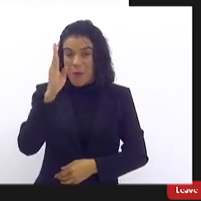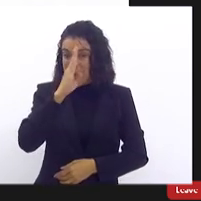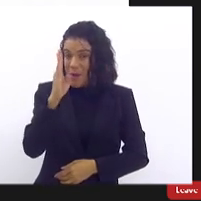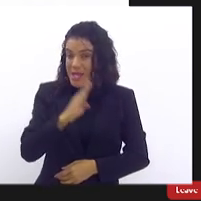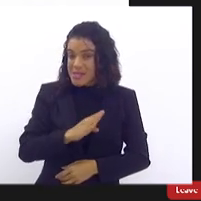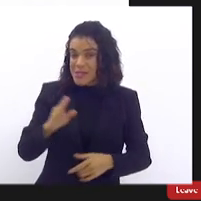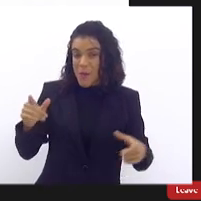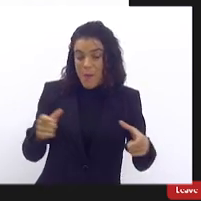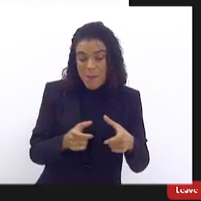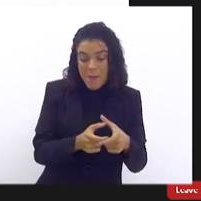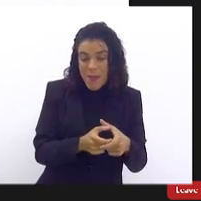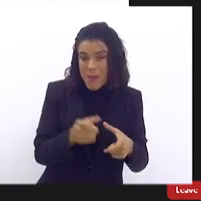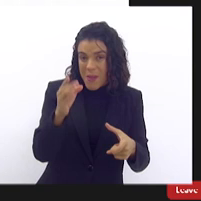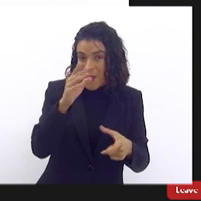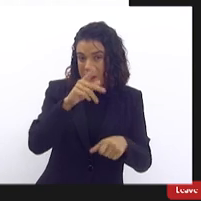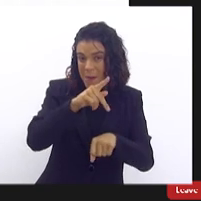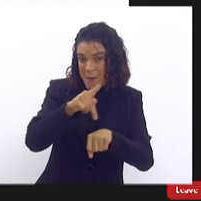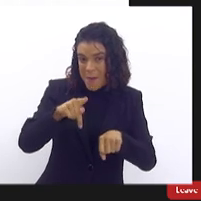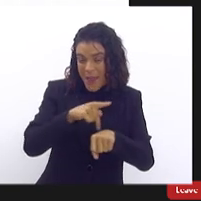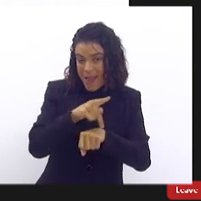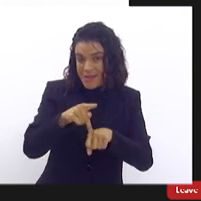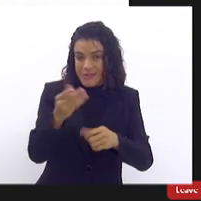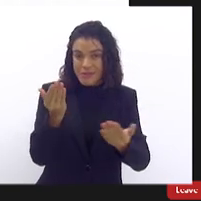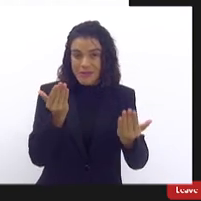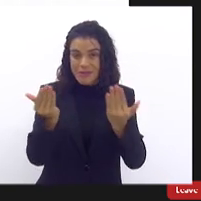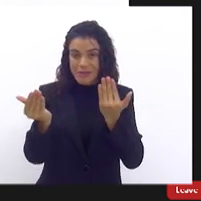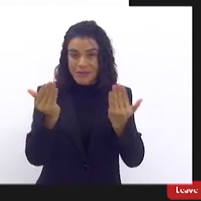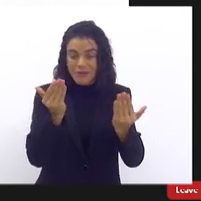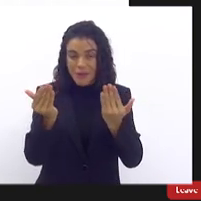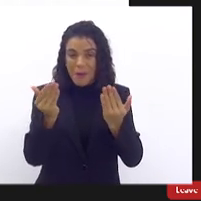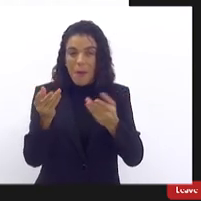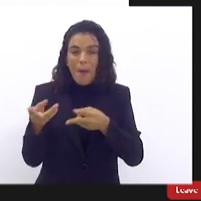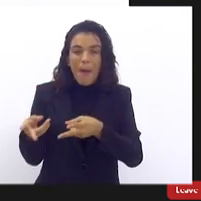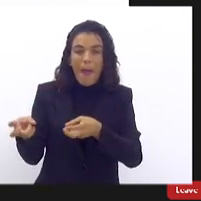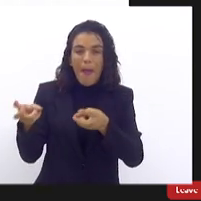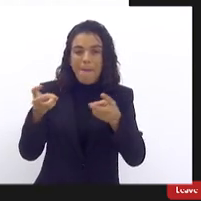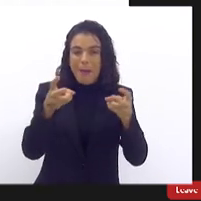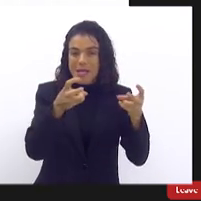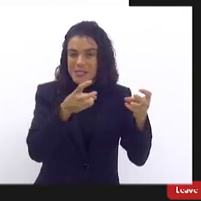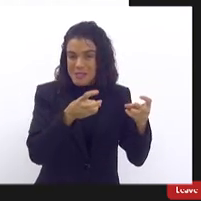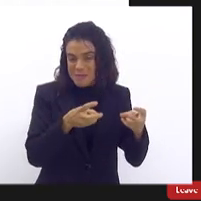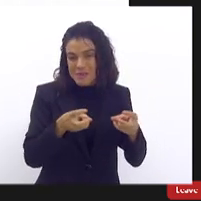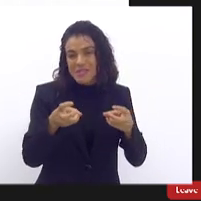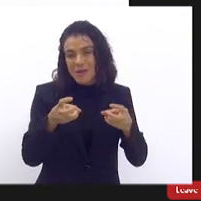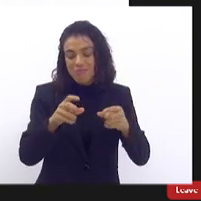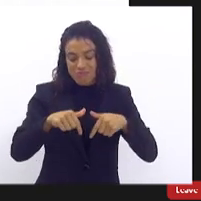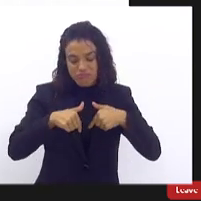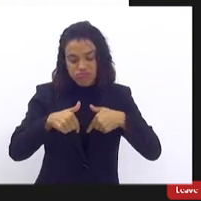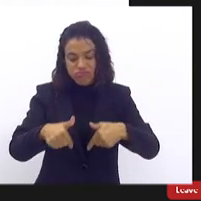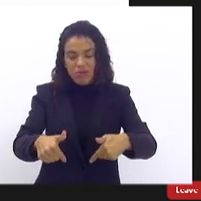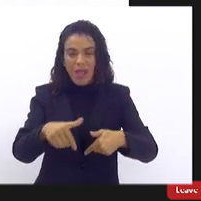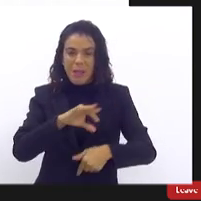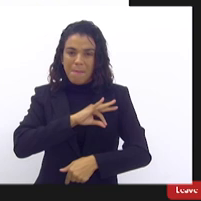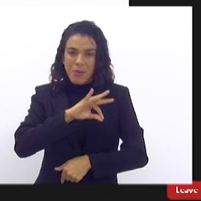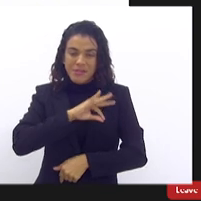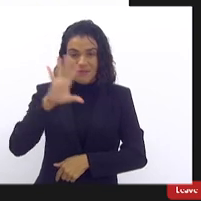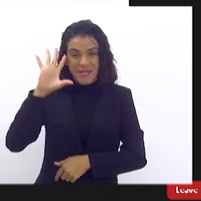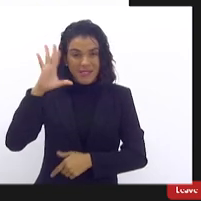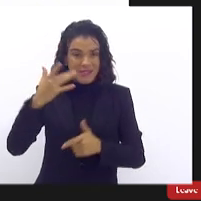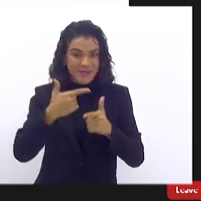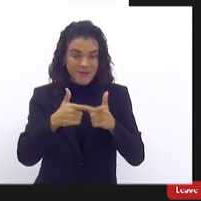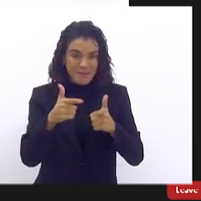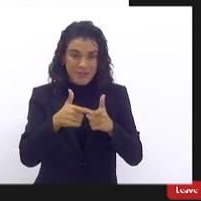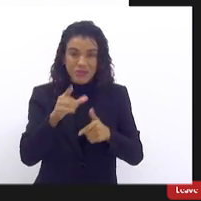menor país em relação à percepção de efetividade das autoridades policiais para esse tipo de problema. Tá?